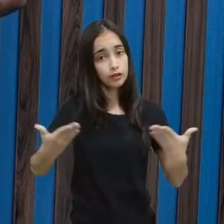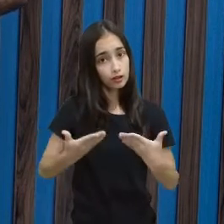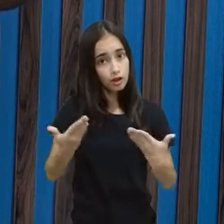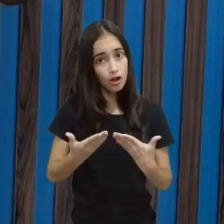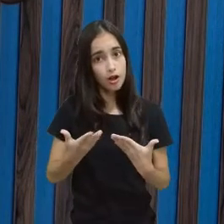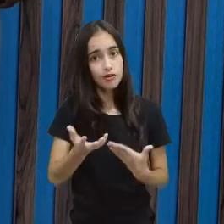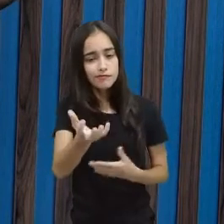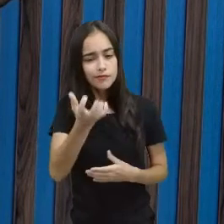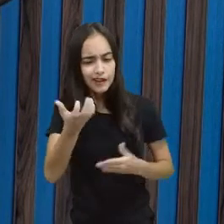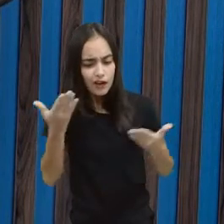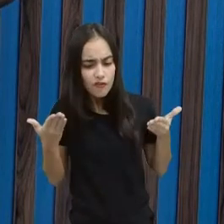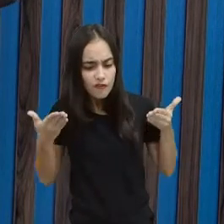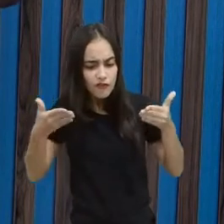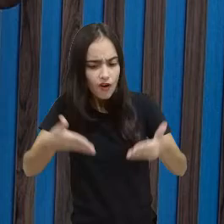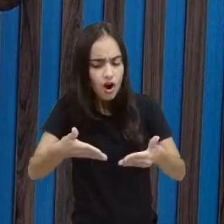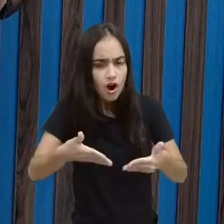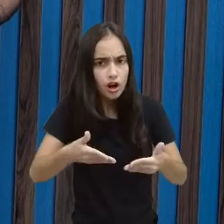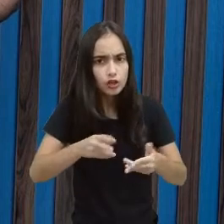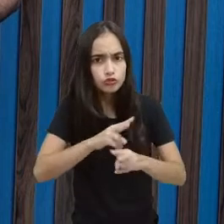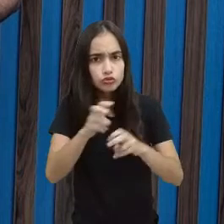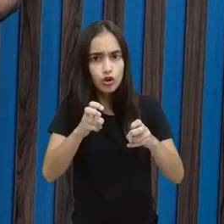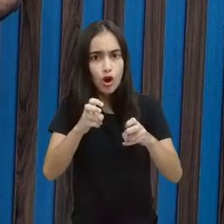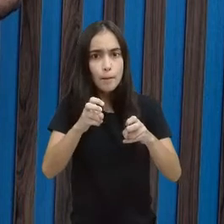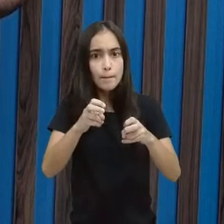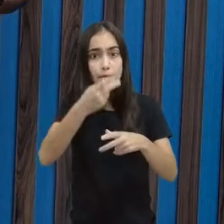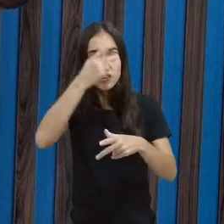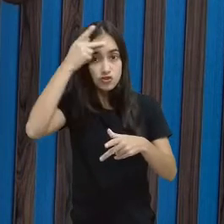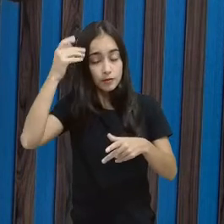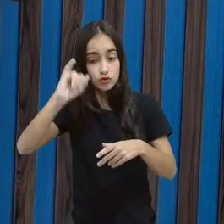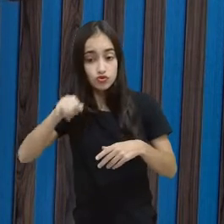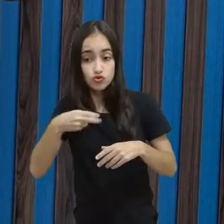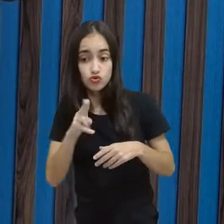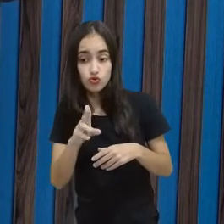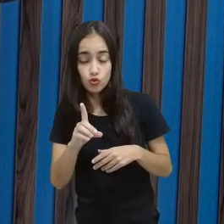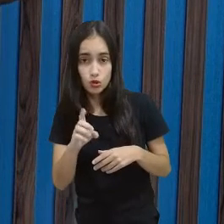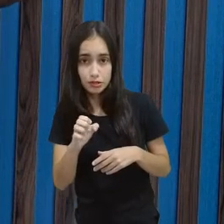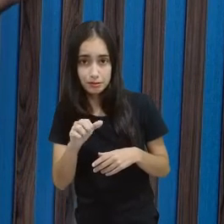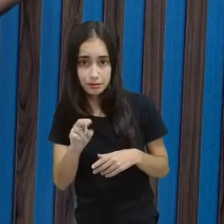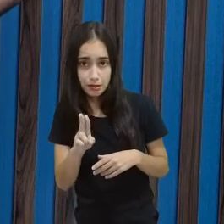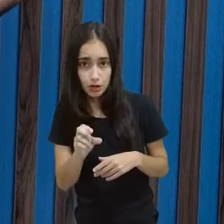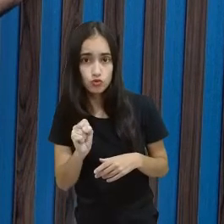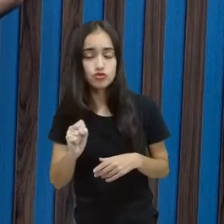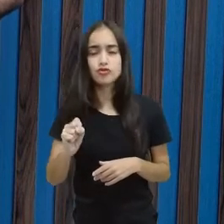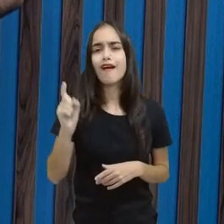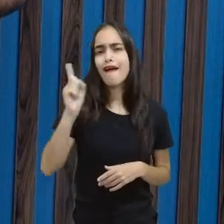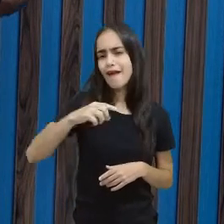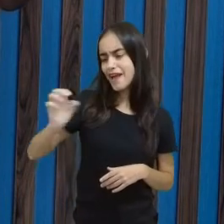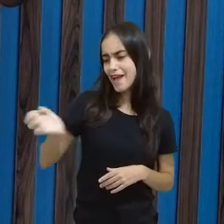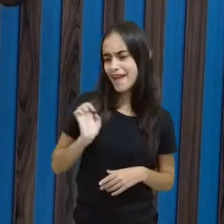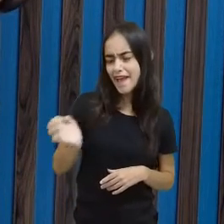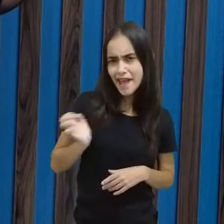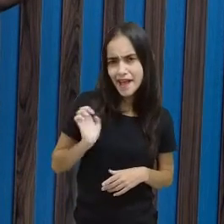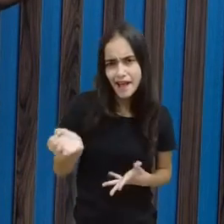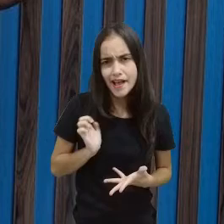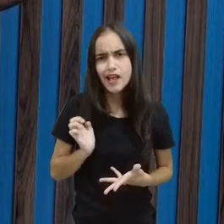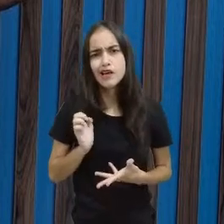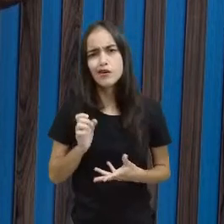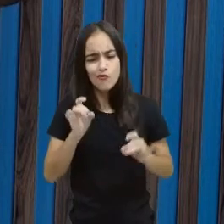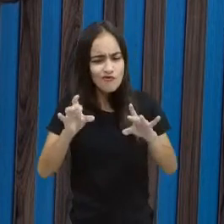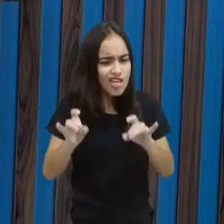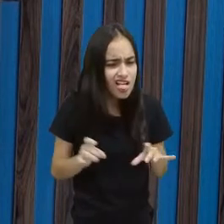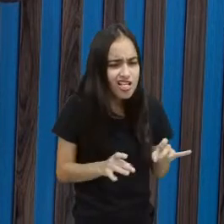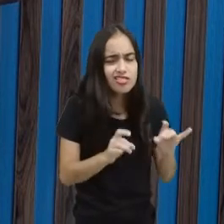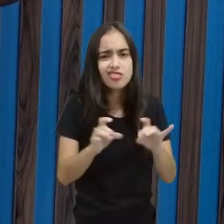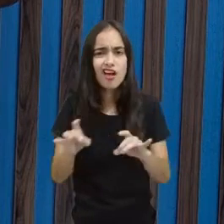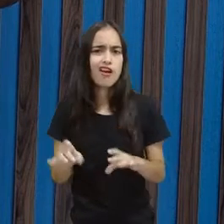também, né, que os judeus eram ricos comerciantes, né, e a se apropriar, né, das posses dos judeus,